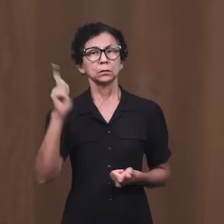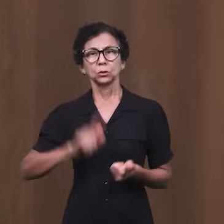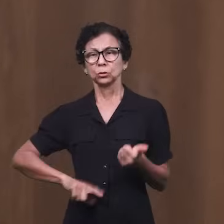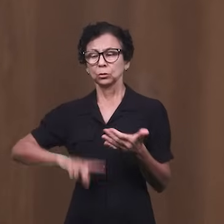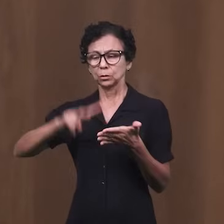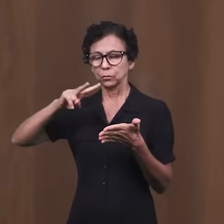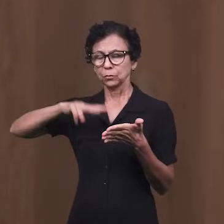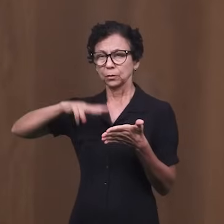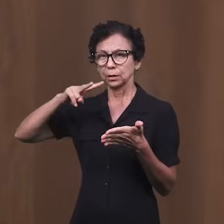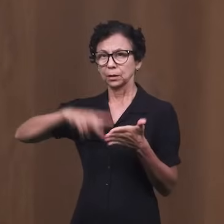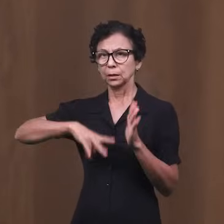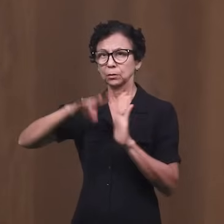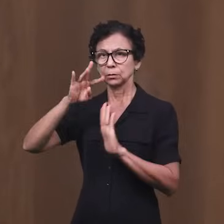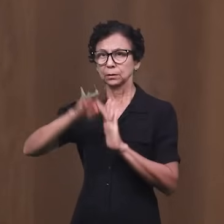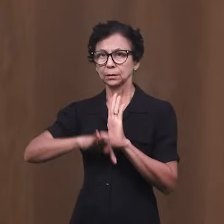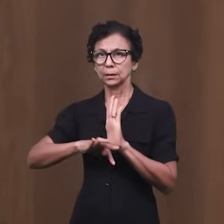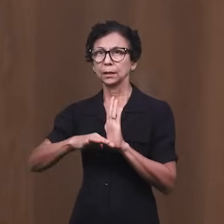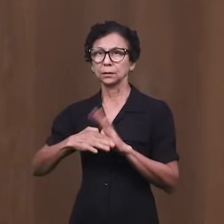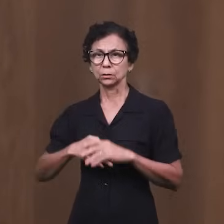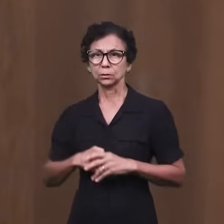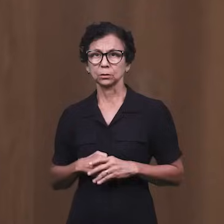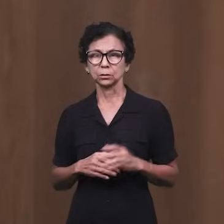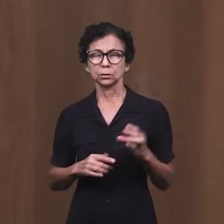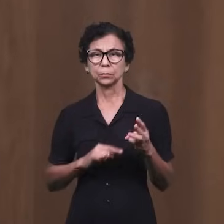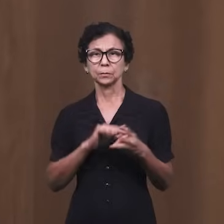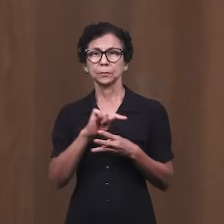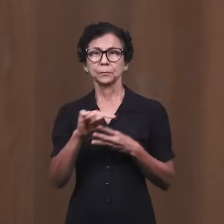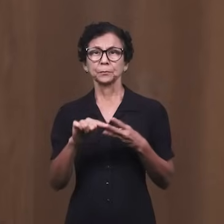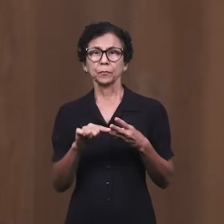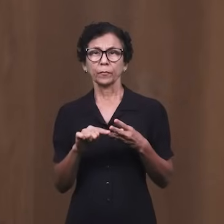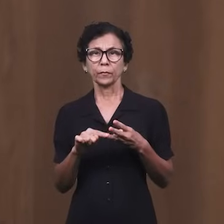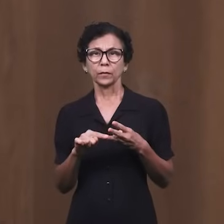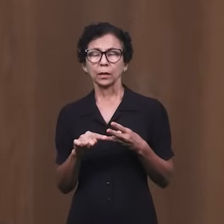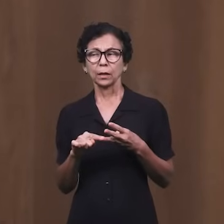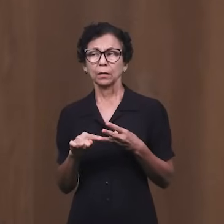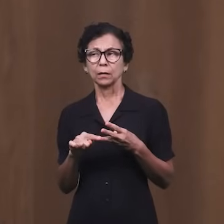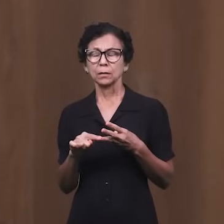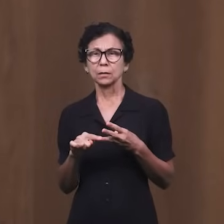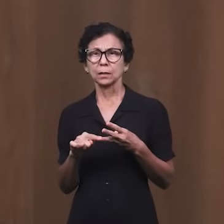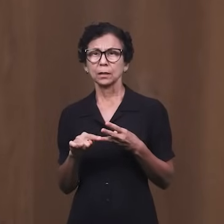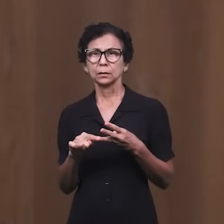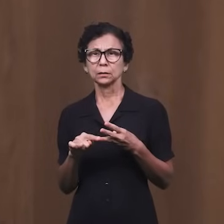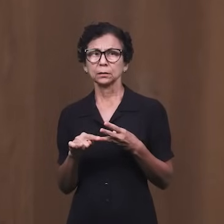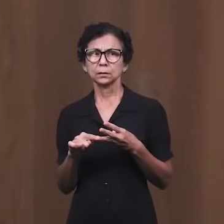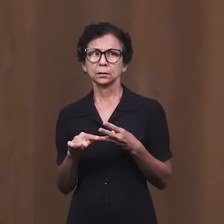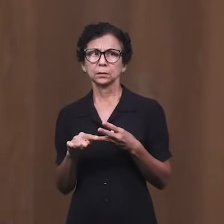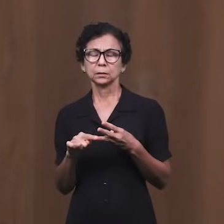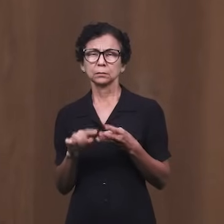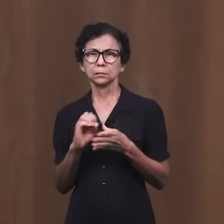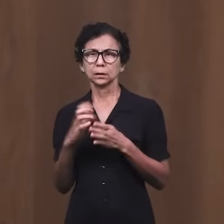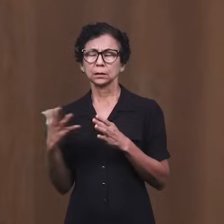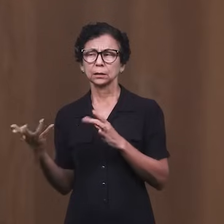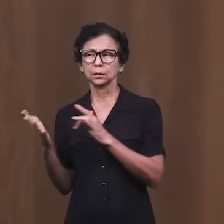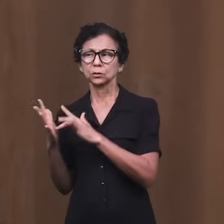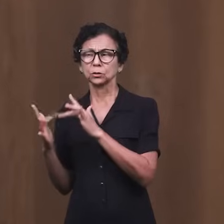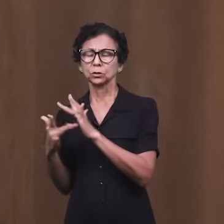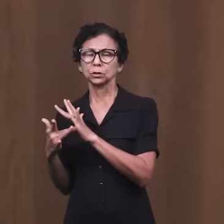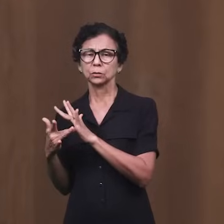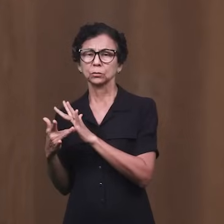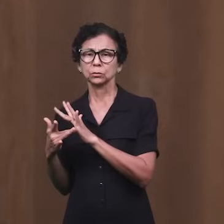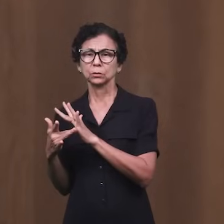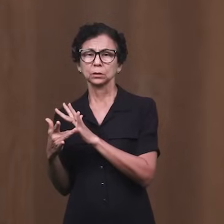vi uma correlação sobre as três tentações e as três concupiscências Eu fiquei impressionado quem foi que tinha me